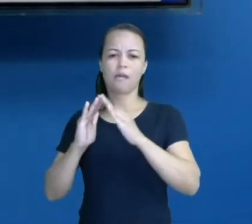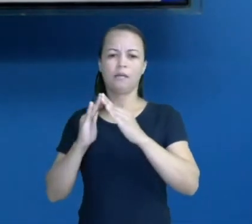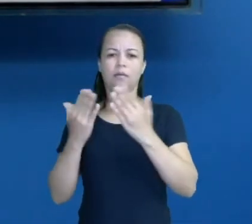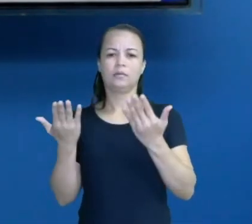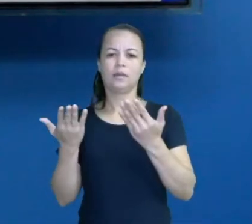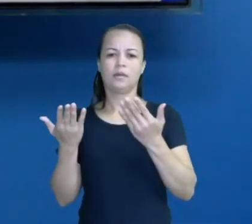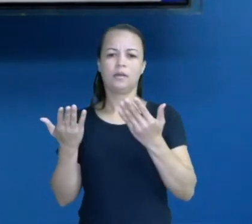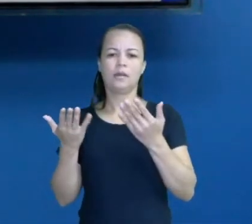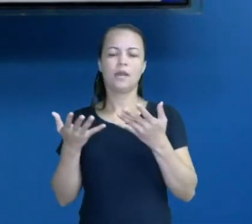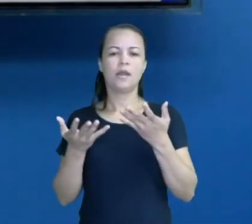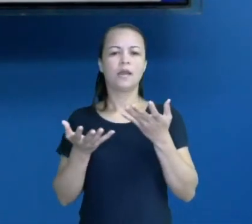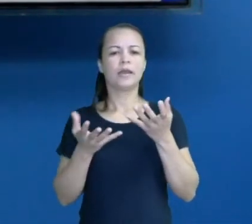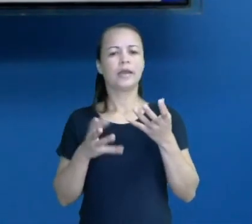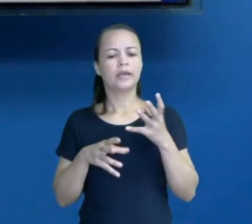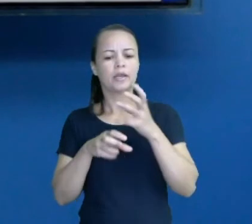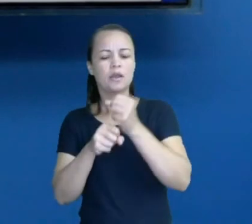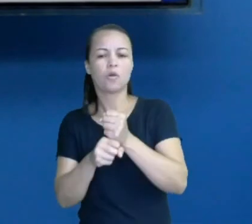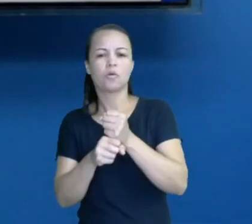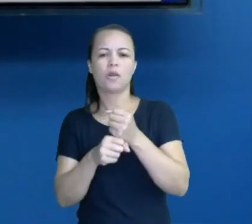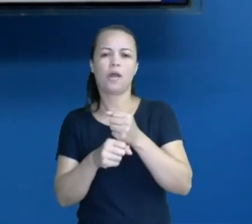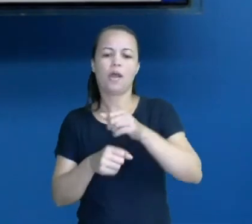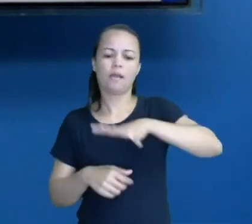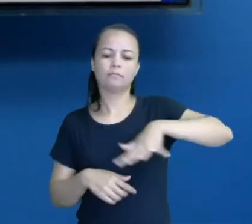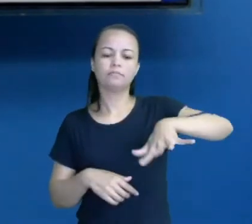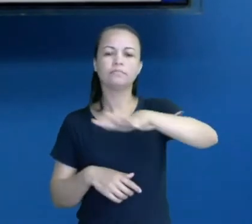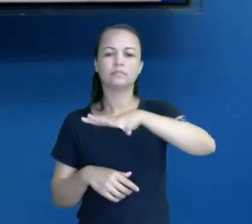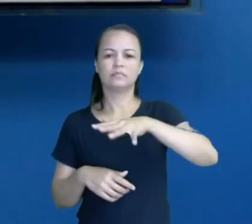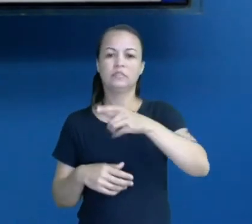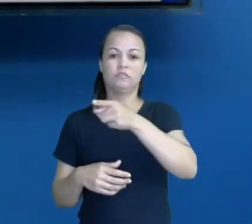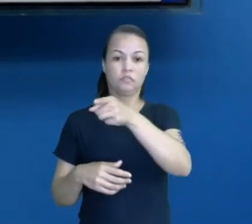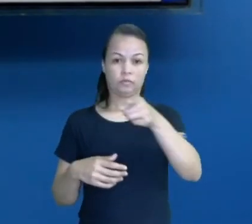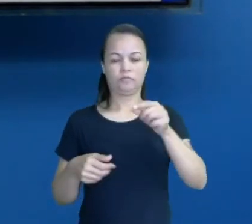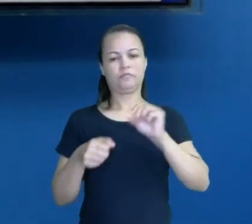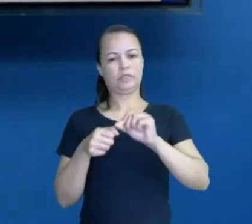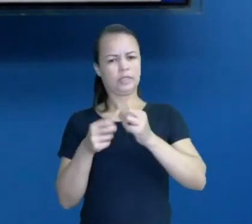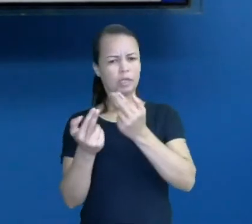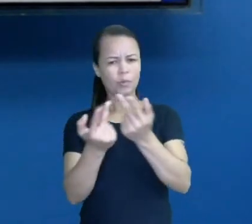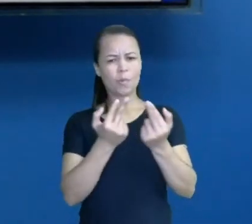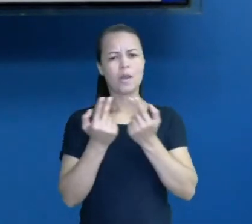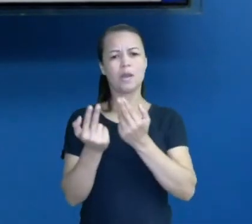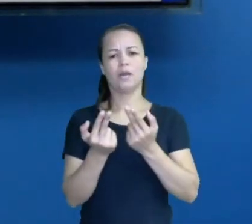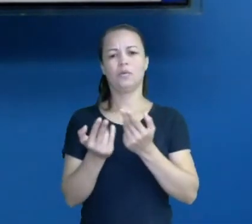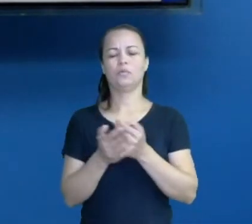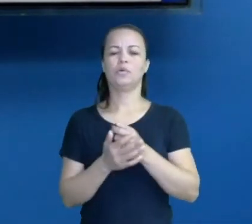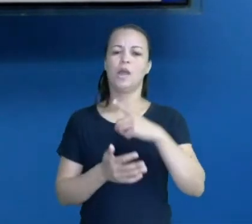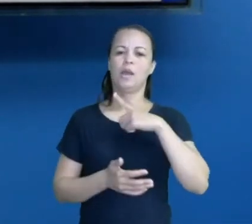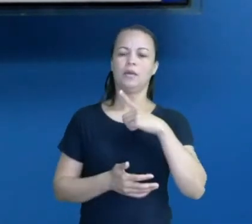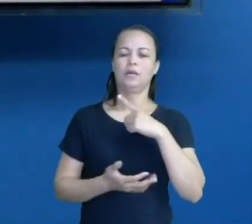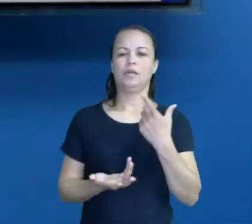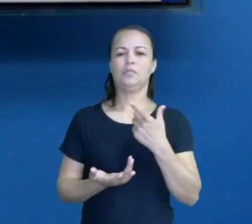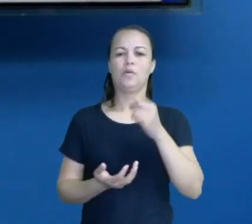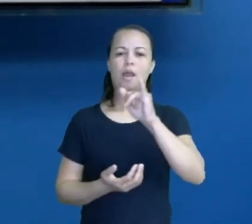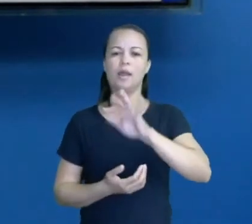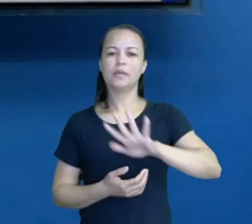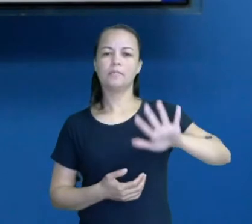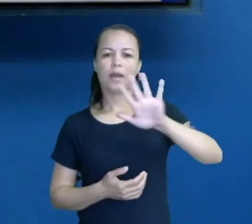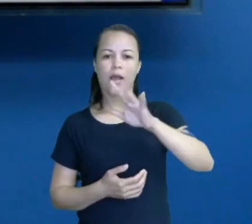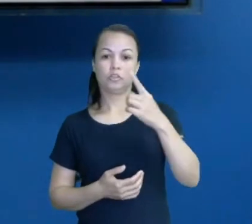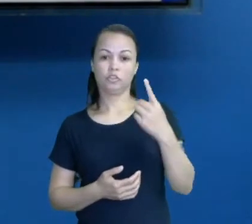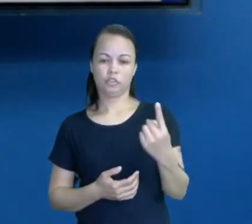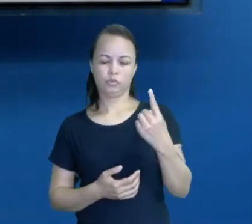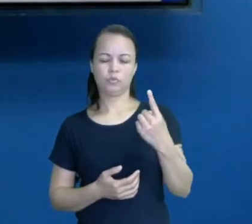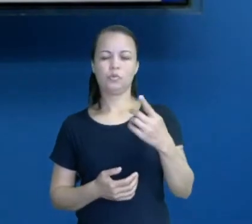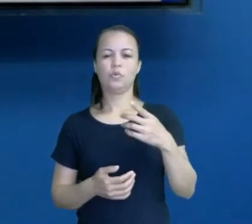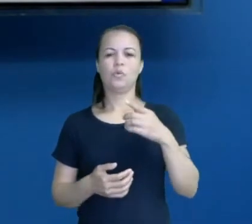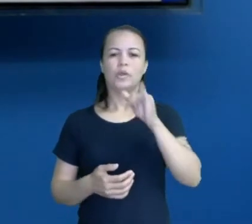Querem calcular a área? Aí você vai fazer do mesmo jeito. Temos a figura 1 e temos